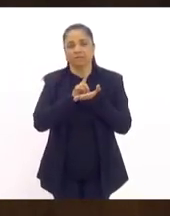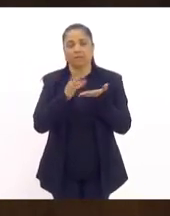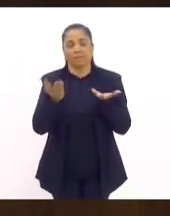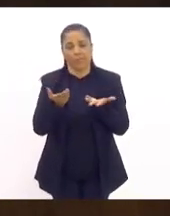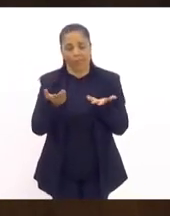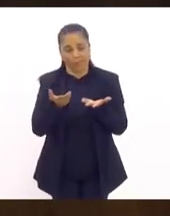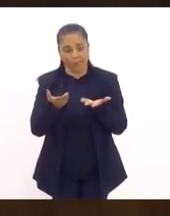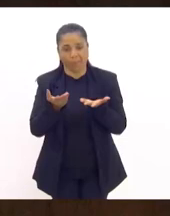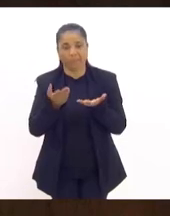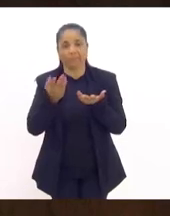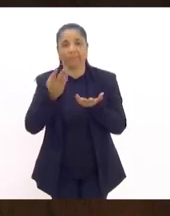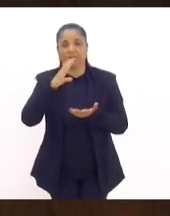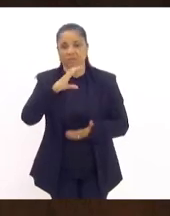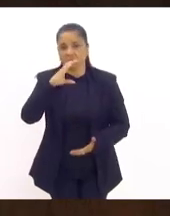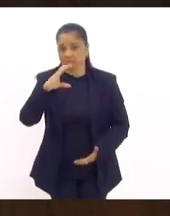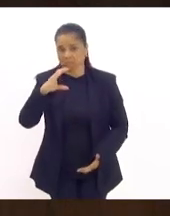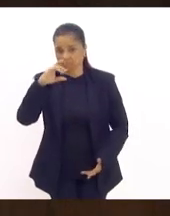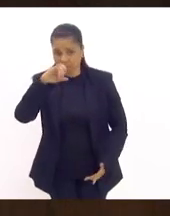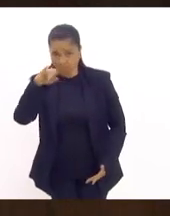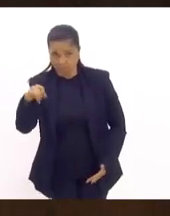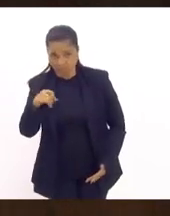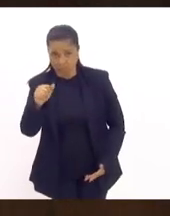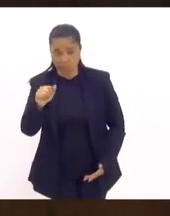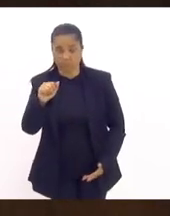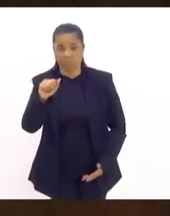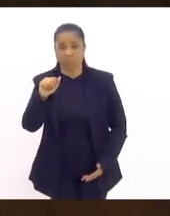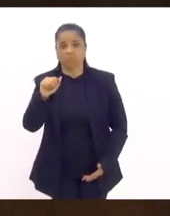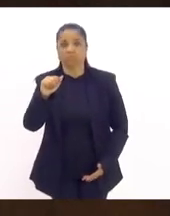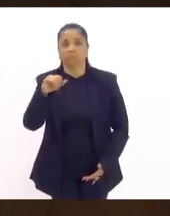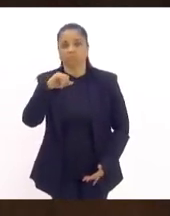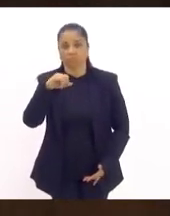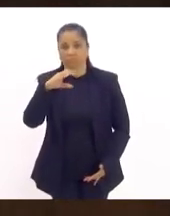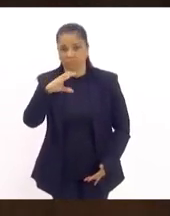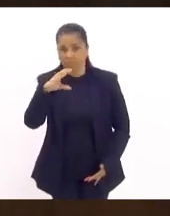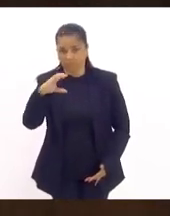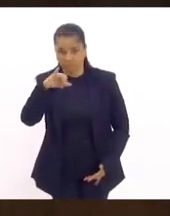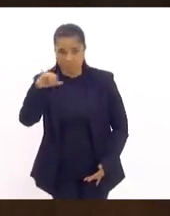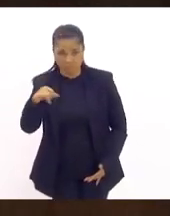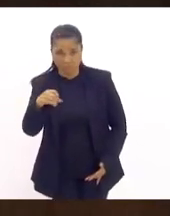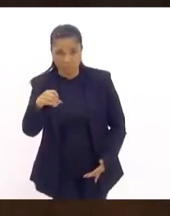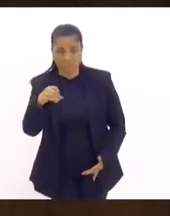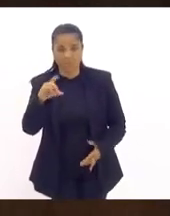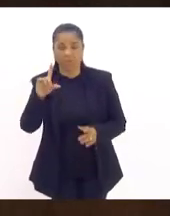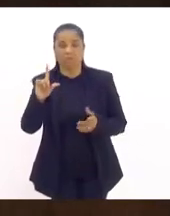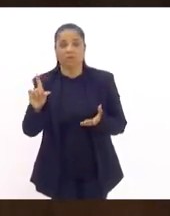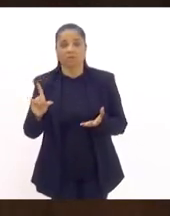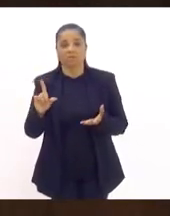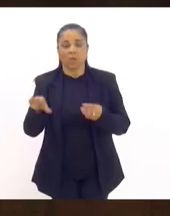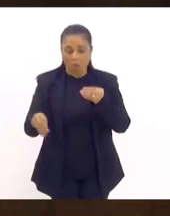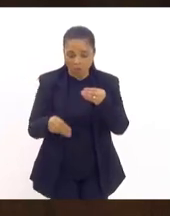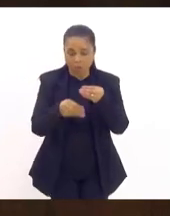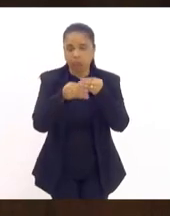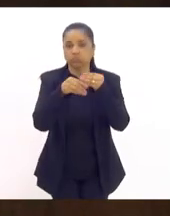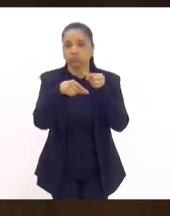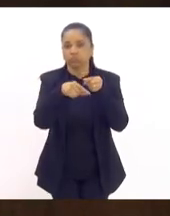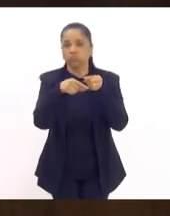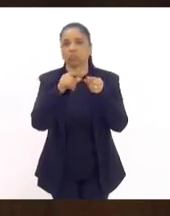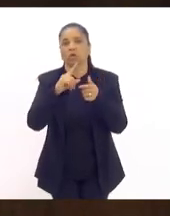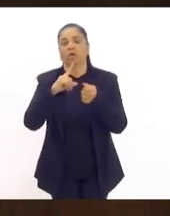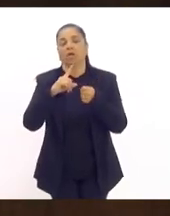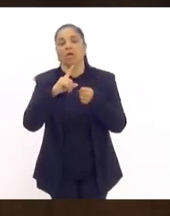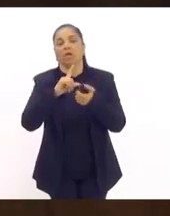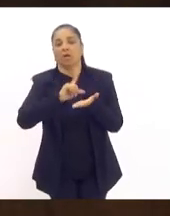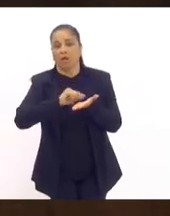agora o hábito de acrescentar um artigo e, obviamente, os parlamentares que passarem